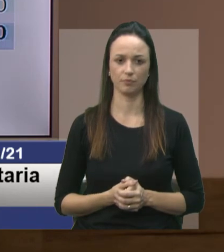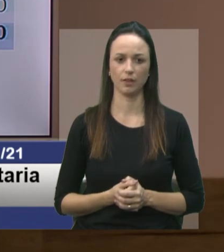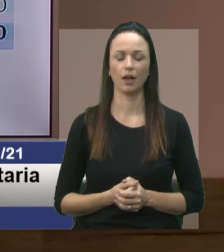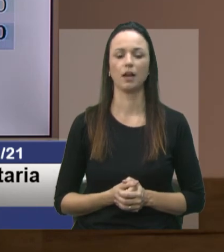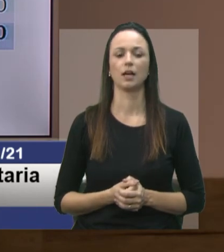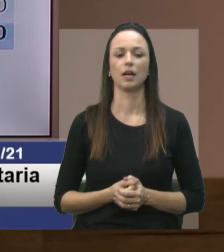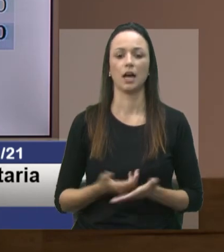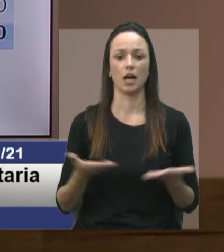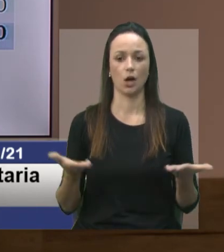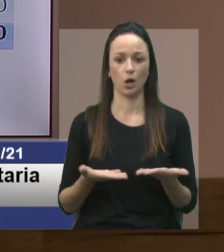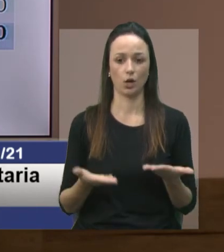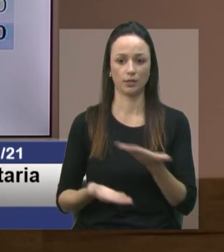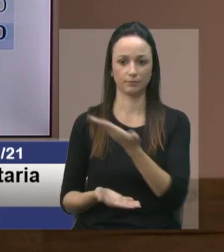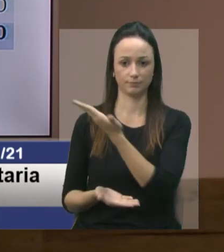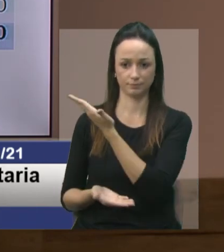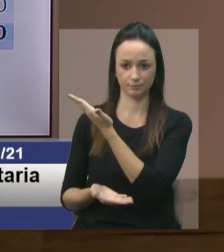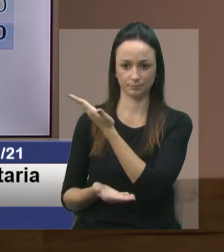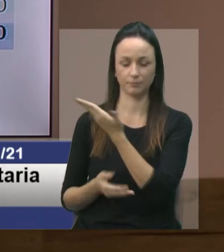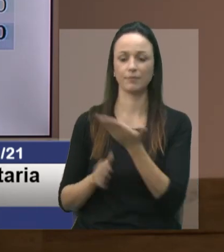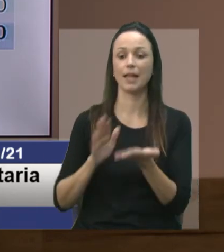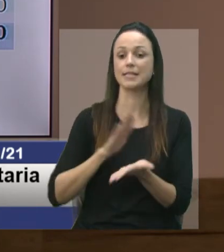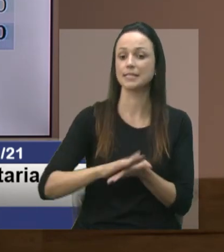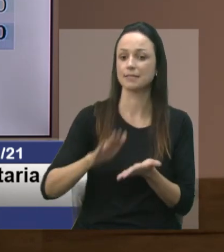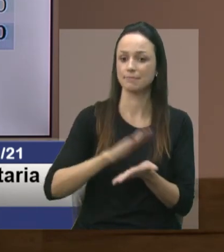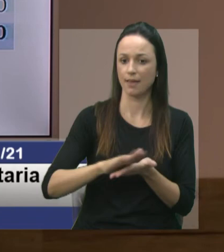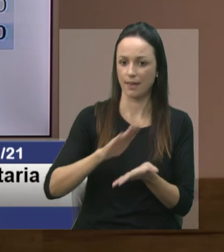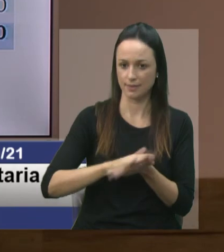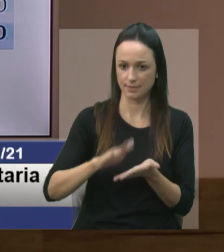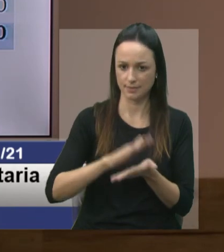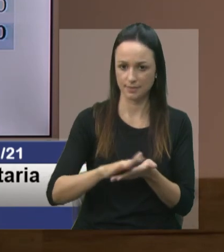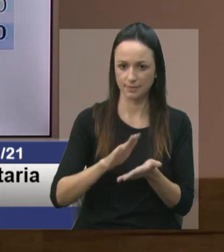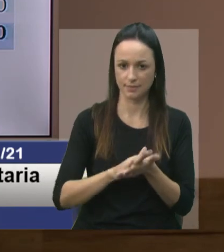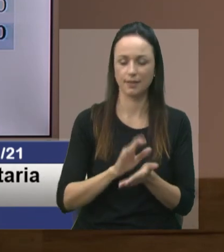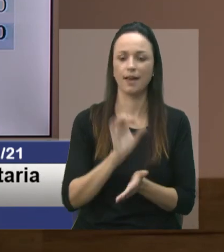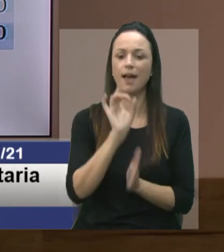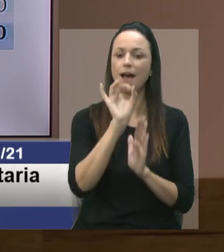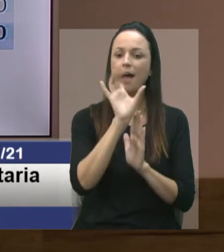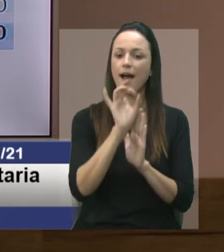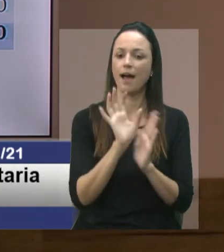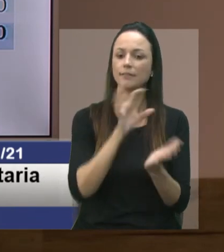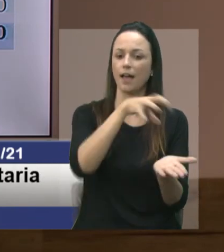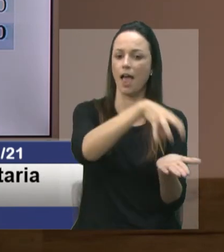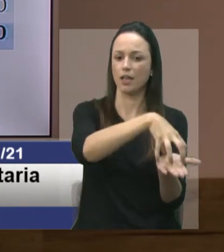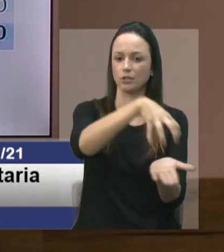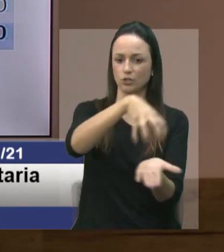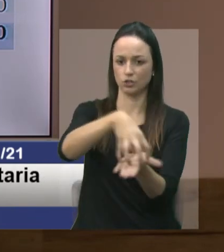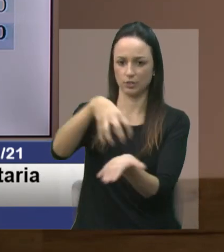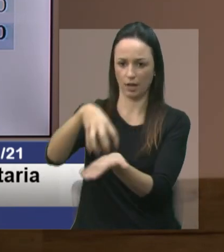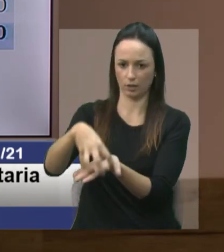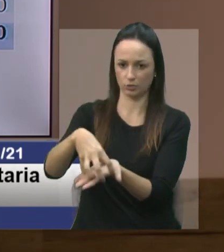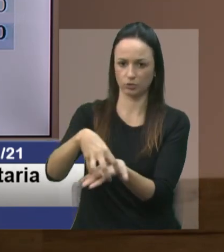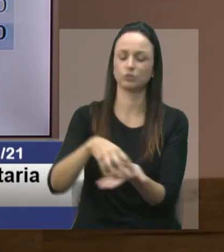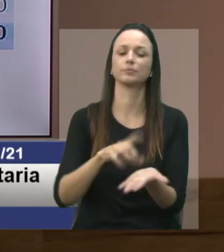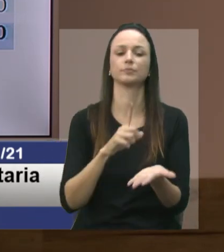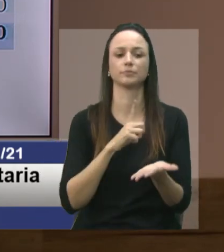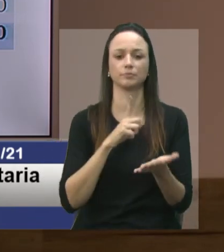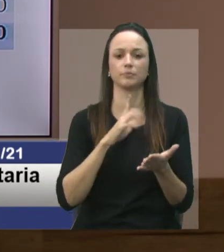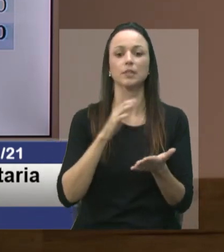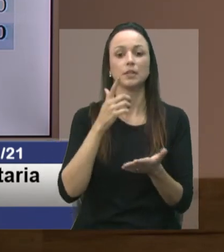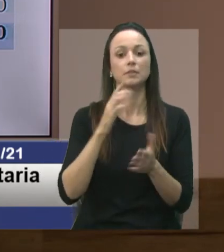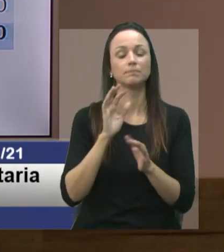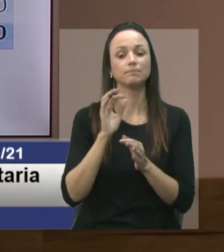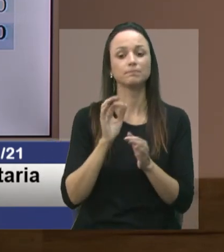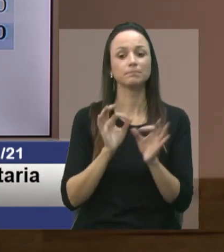Aqui a gente vai começar a detalhar a despesa. Primeiramente, a despesa por entidade. Nós estamos estimando uma despesa